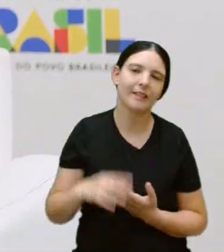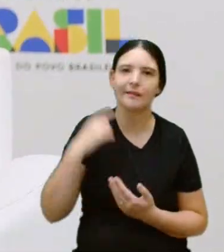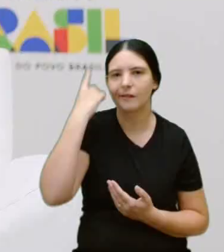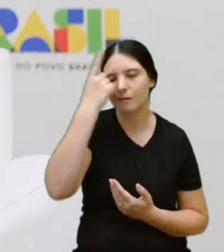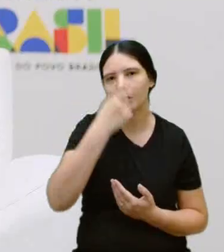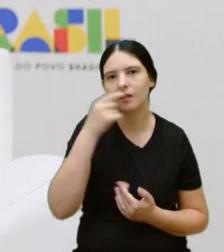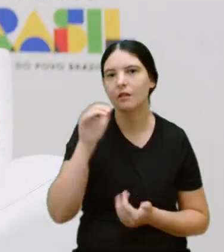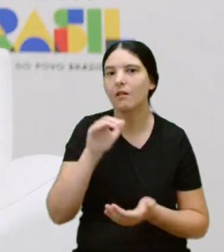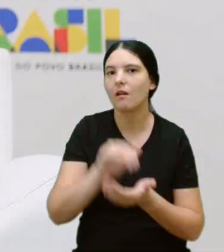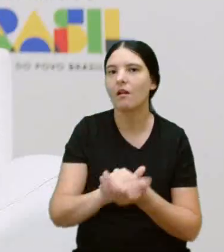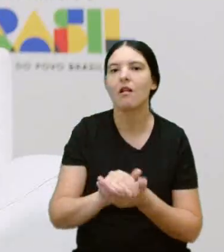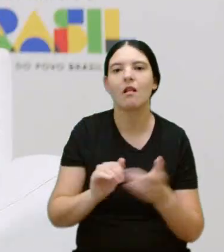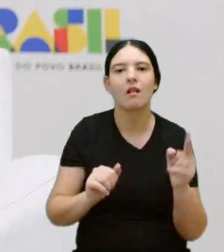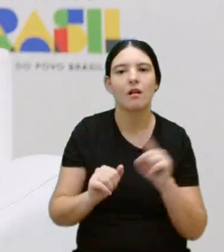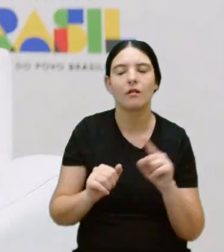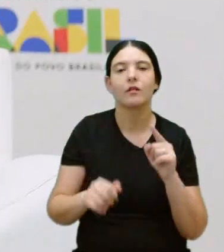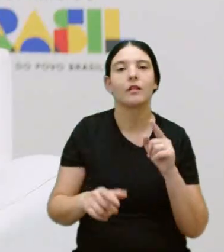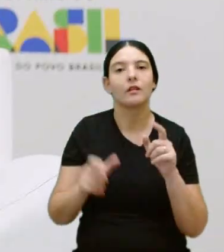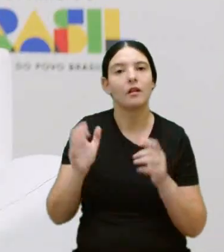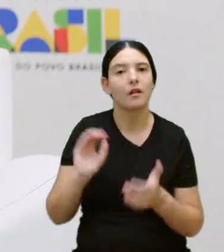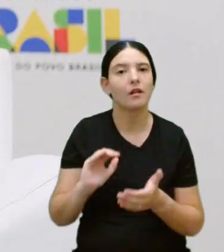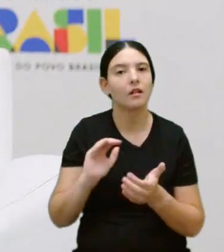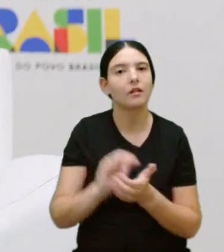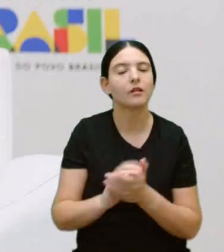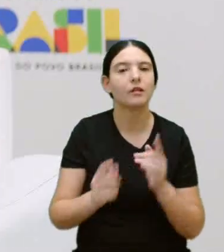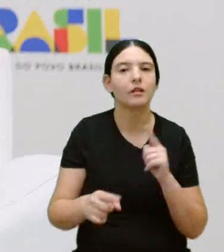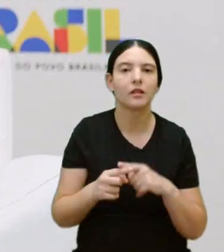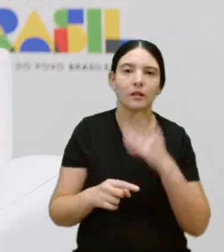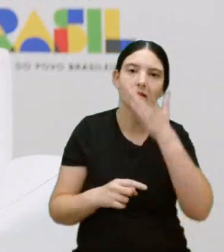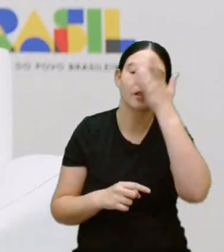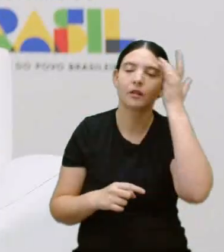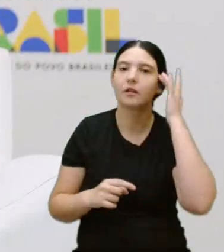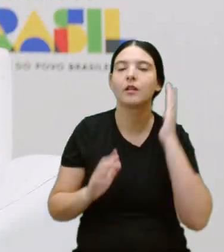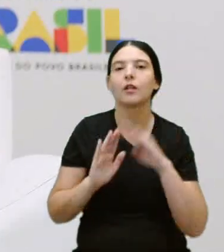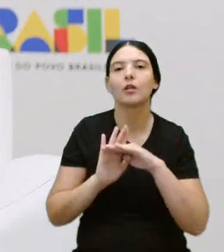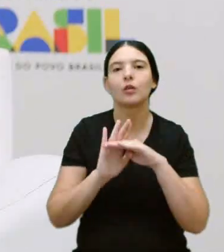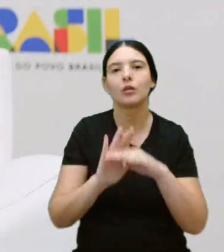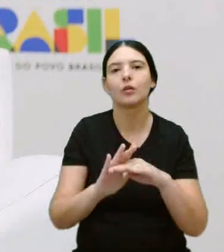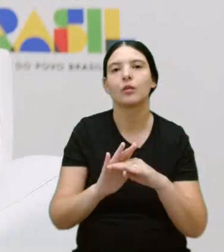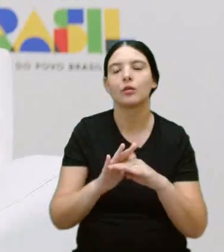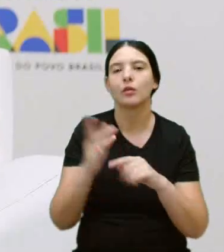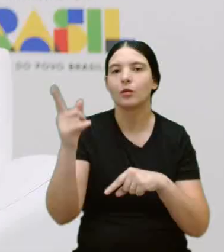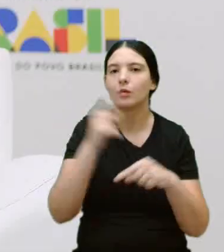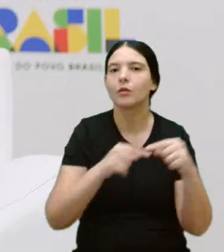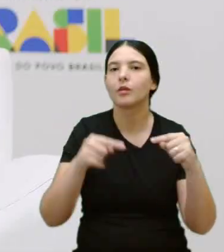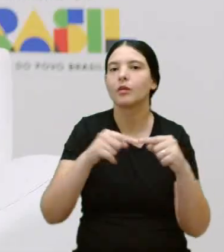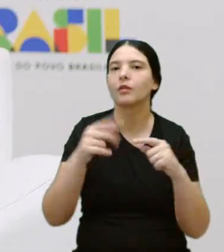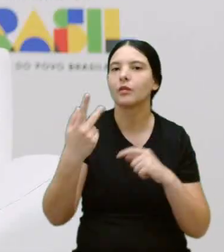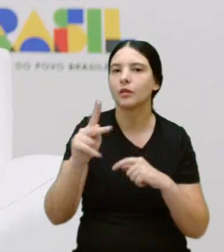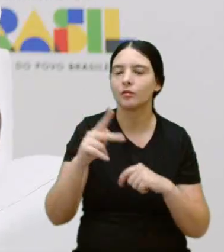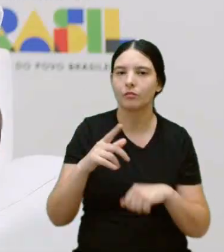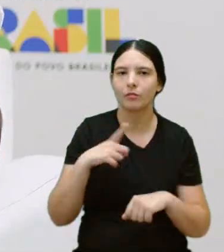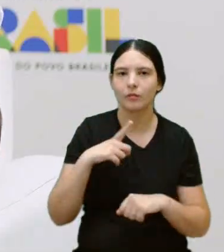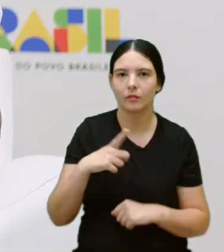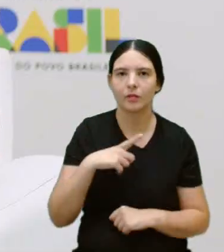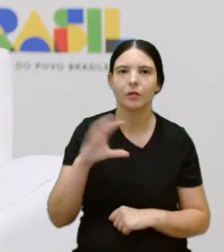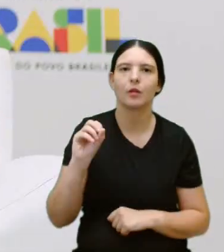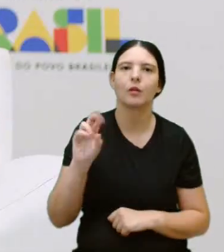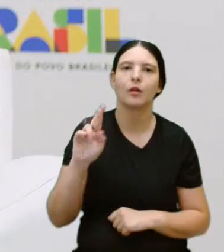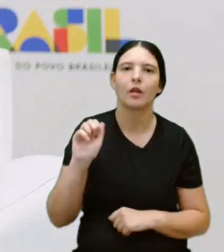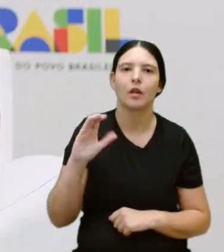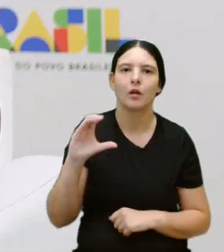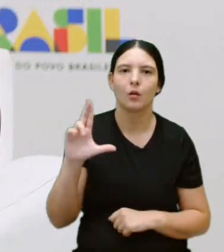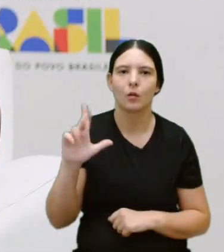casam com pessoas que vão ajudar você a realizar o seu propósito. Tem um oráculo, né, lá no povo da